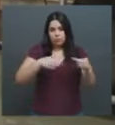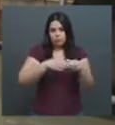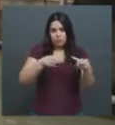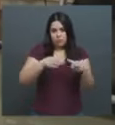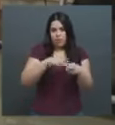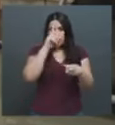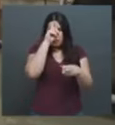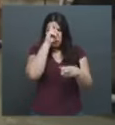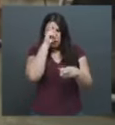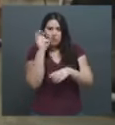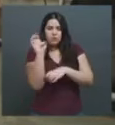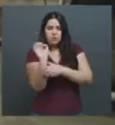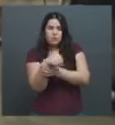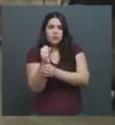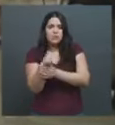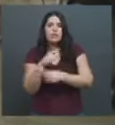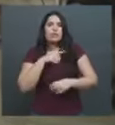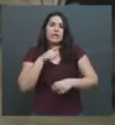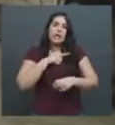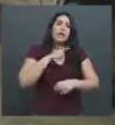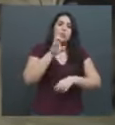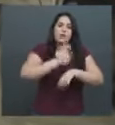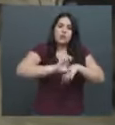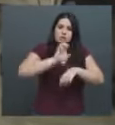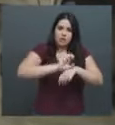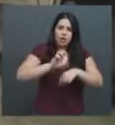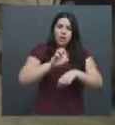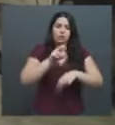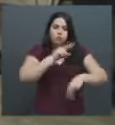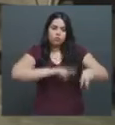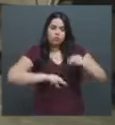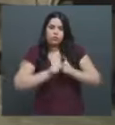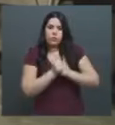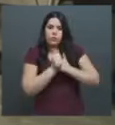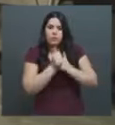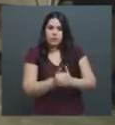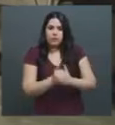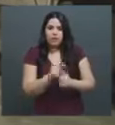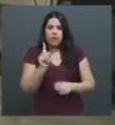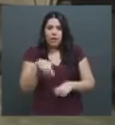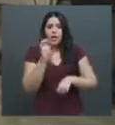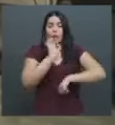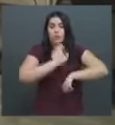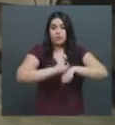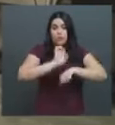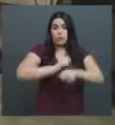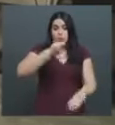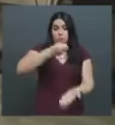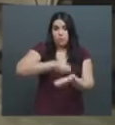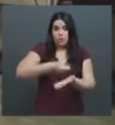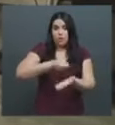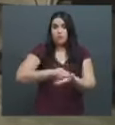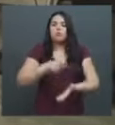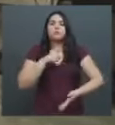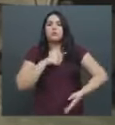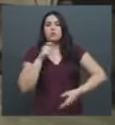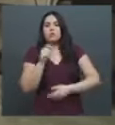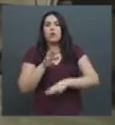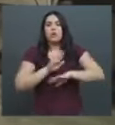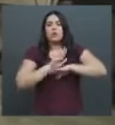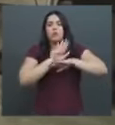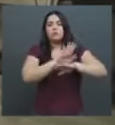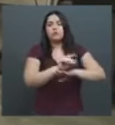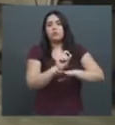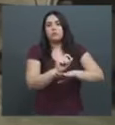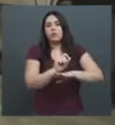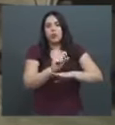estágio supervisionado do curso de graduação em fisioterapia na UFO, que é um estágio obrigatório, e nós temos então atendimento na área